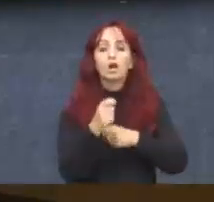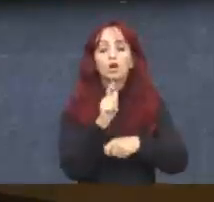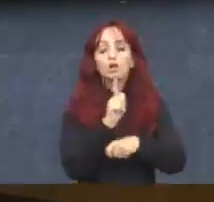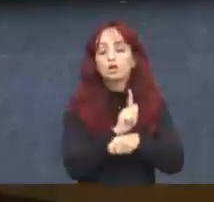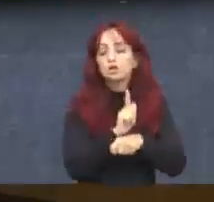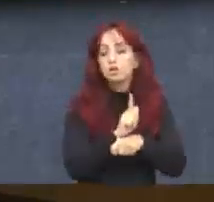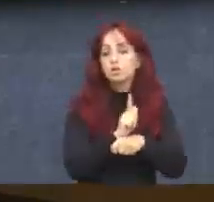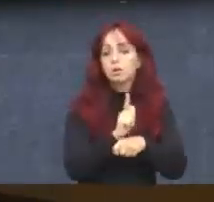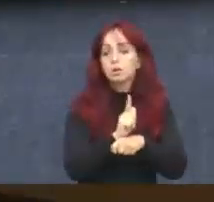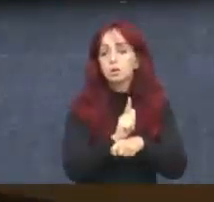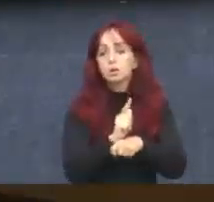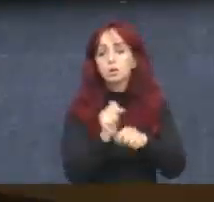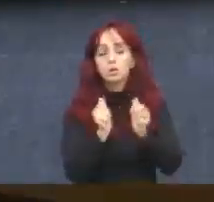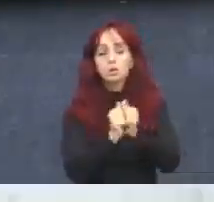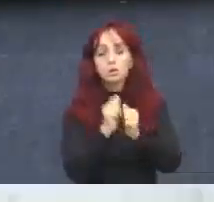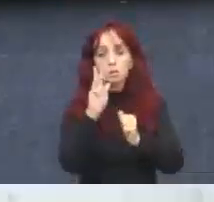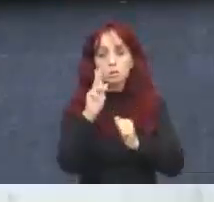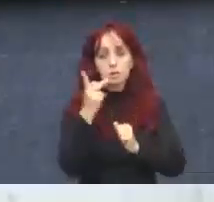sociais da cidade de Belo Horizonte. Obrigado.